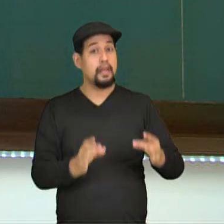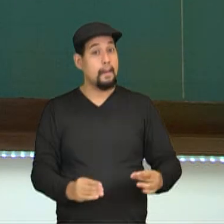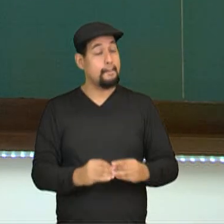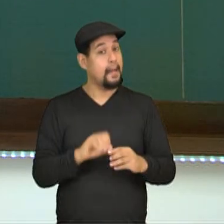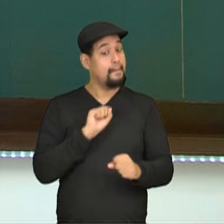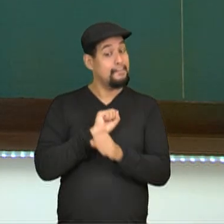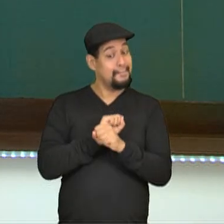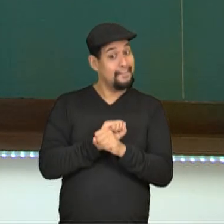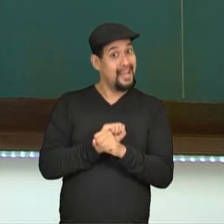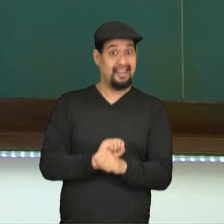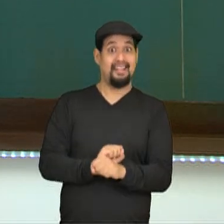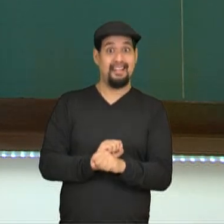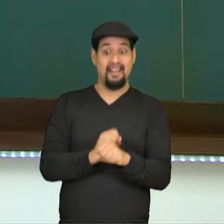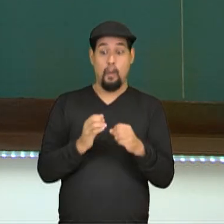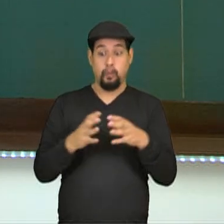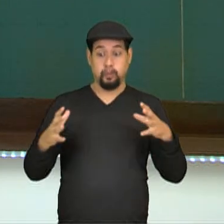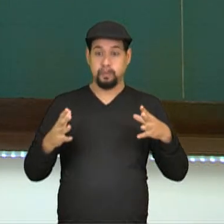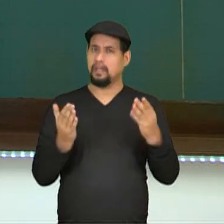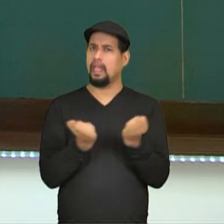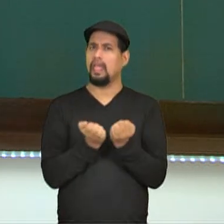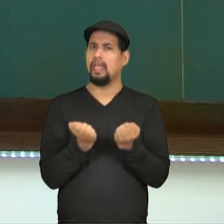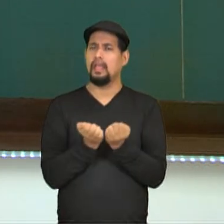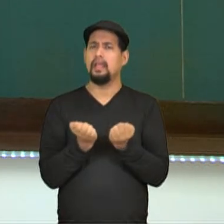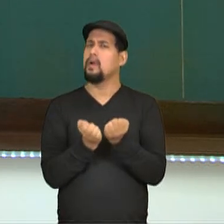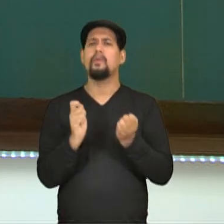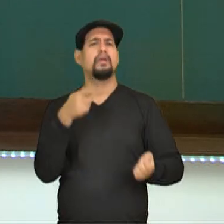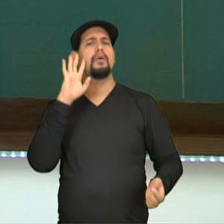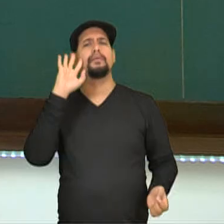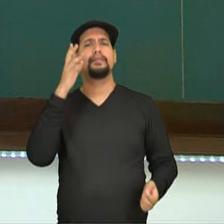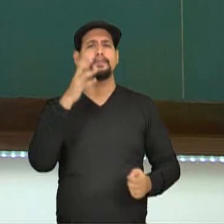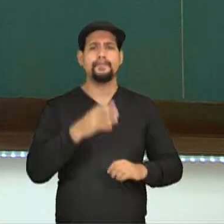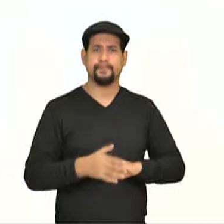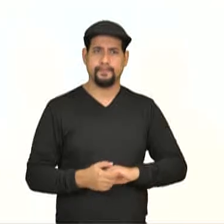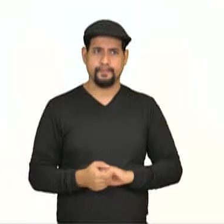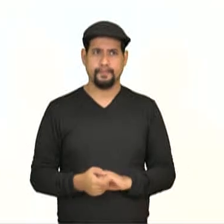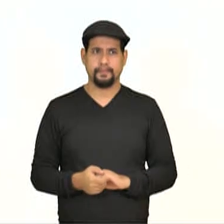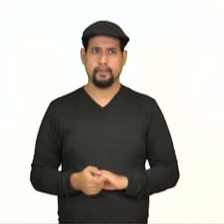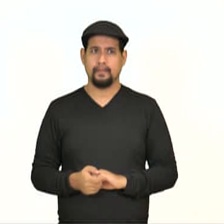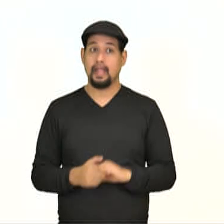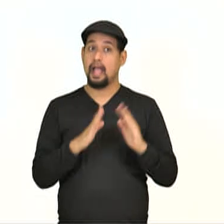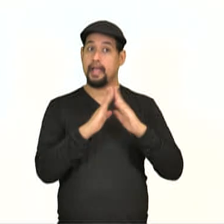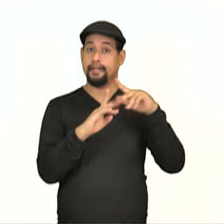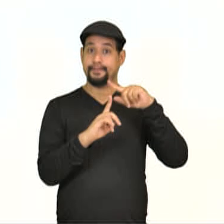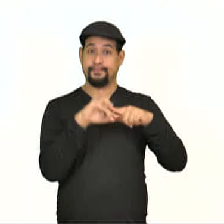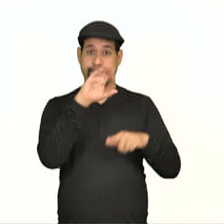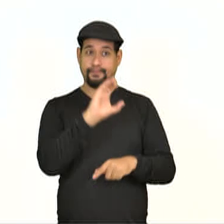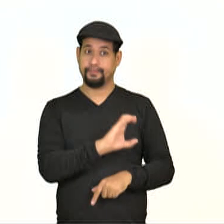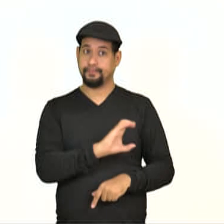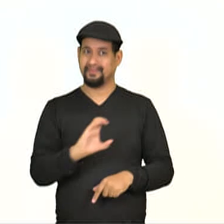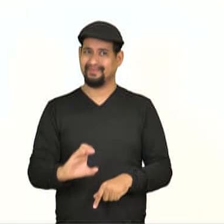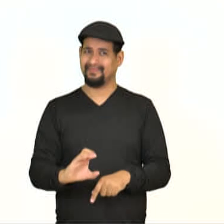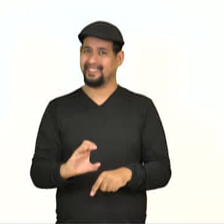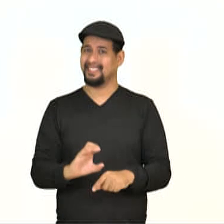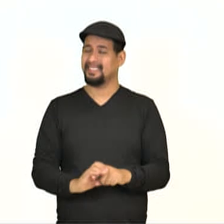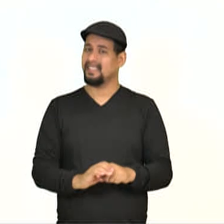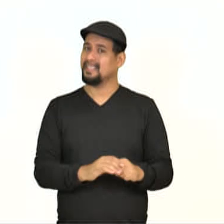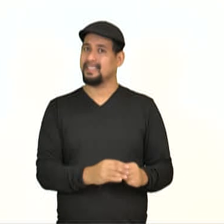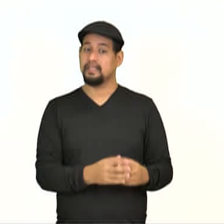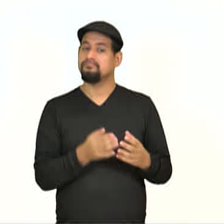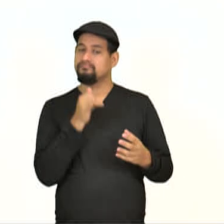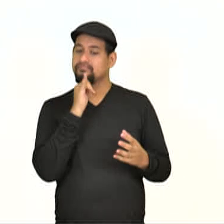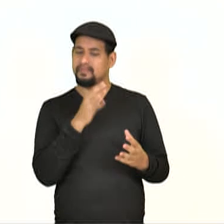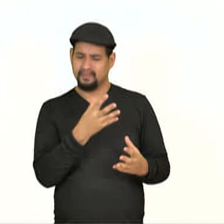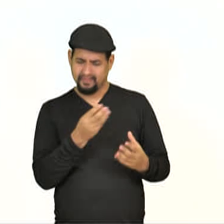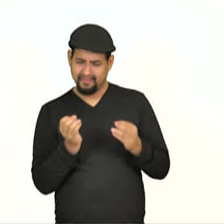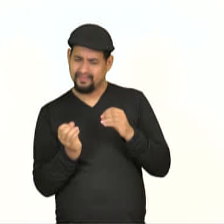do protestantismo. Quais foram essas medidas? A Igreja Católica rejeitou o